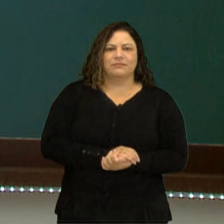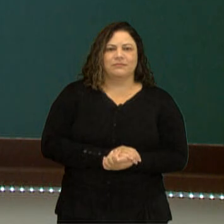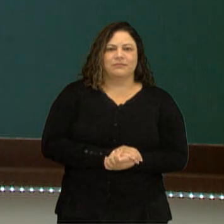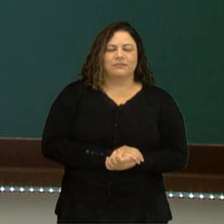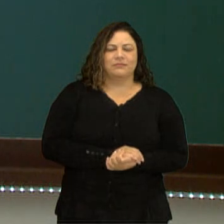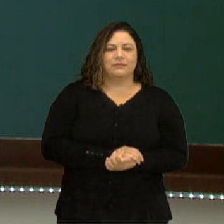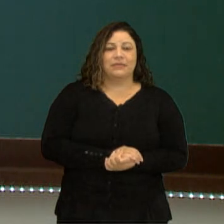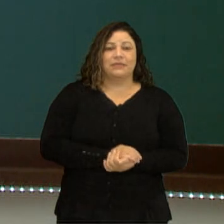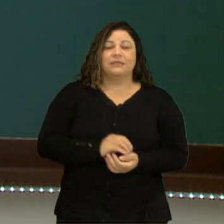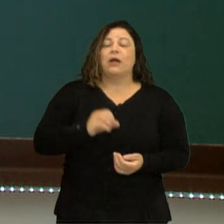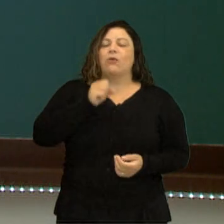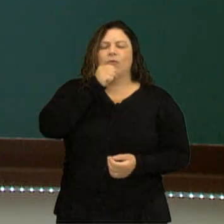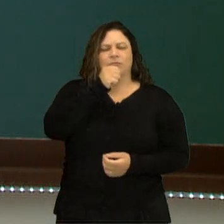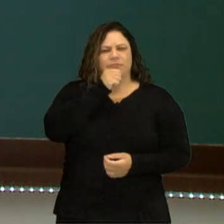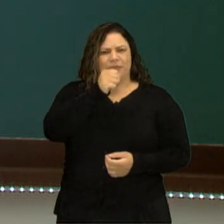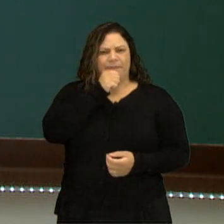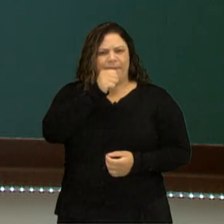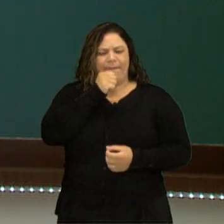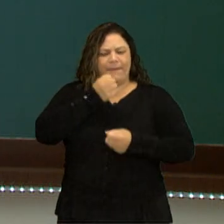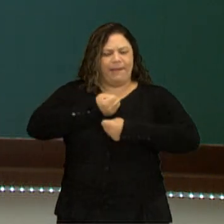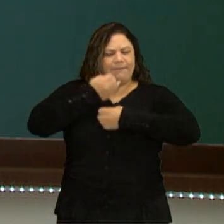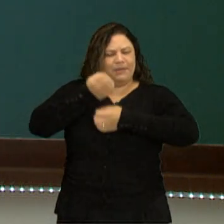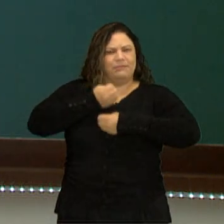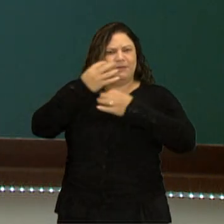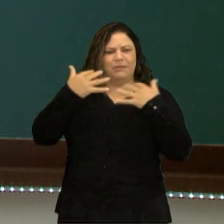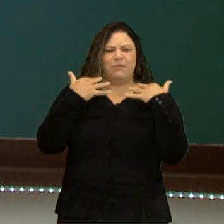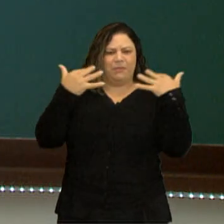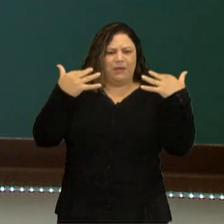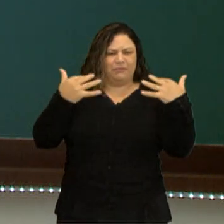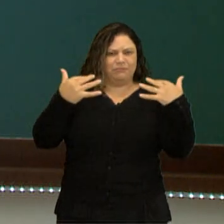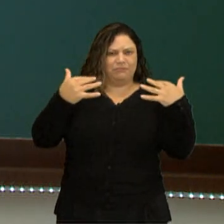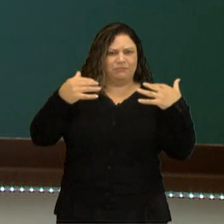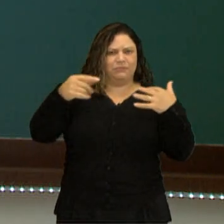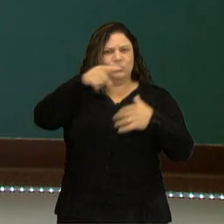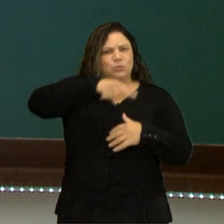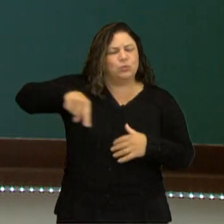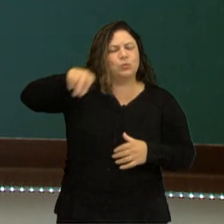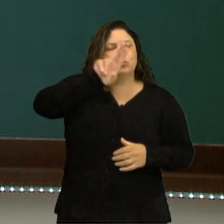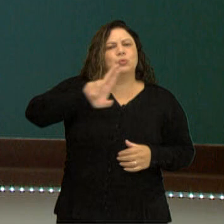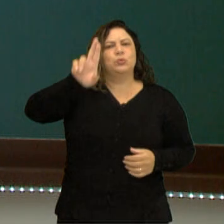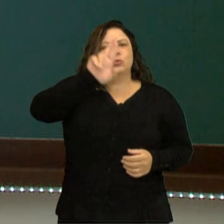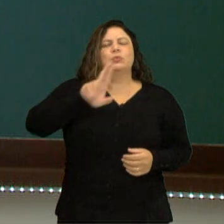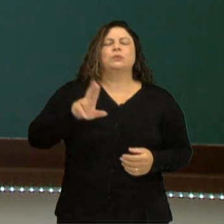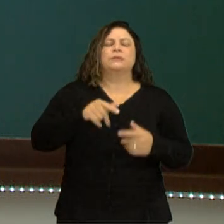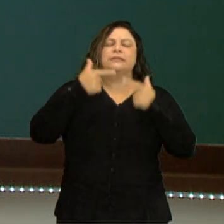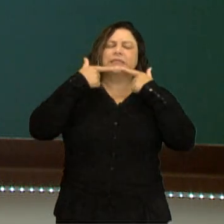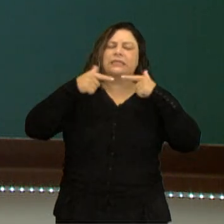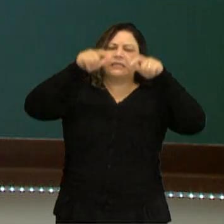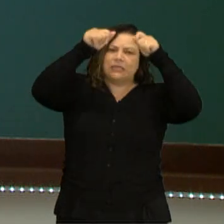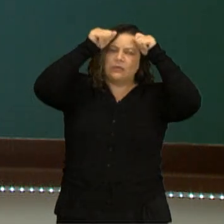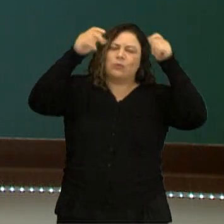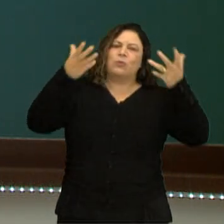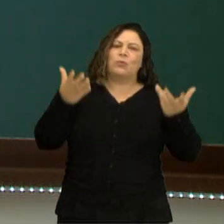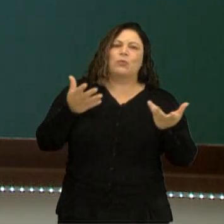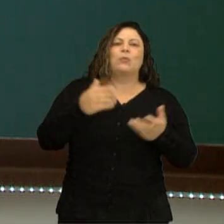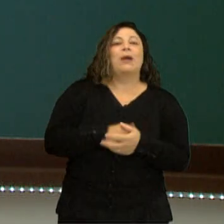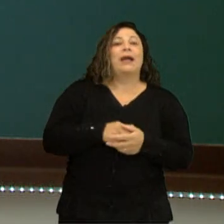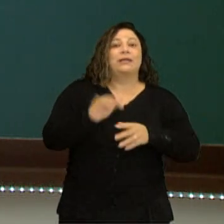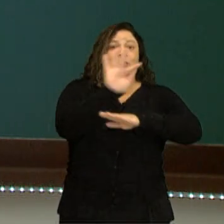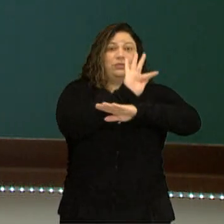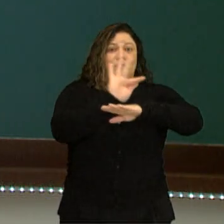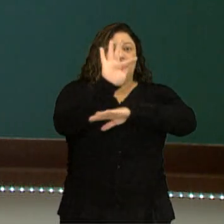fazemos uma oratória para um público, a gente utiliza da linguagem formal. Seja uma apresentação